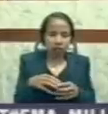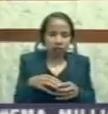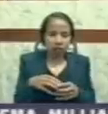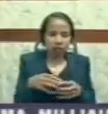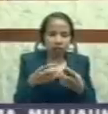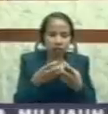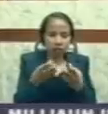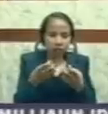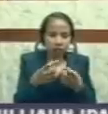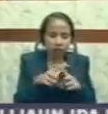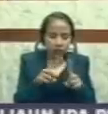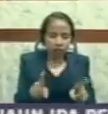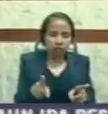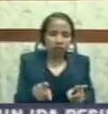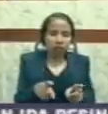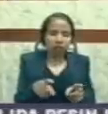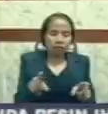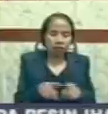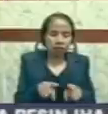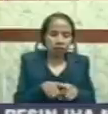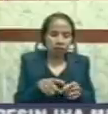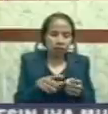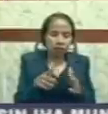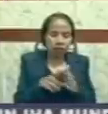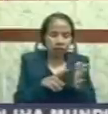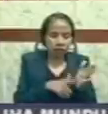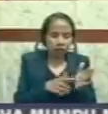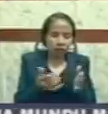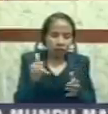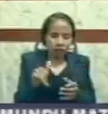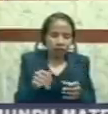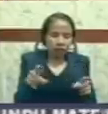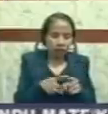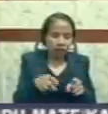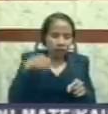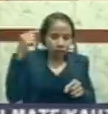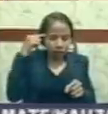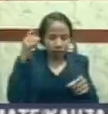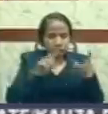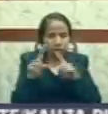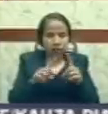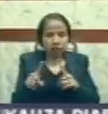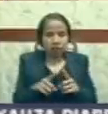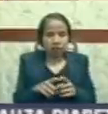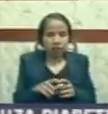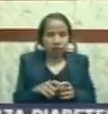que liga a matéria, não é que liga a lei, não é que o governo pronuncia uma carta.